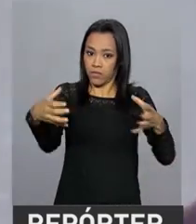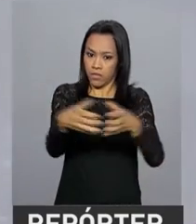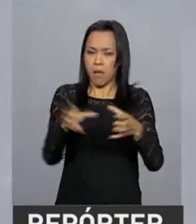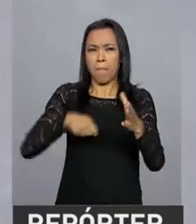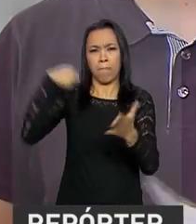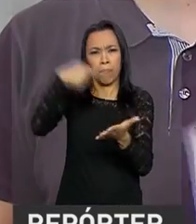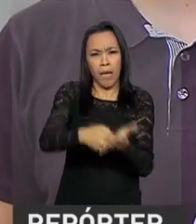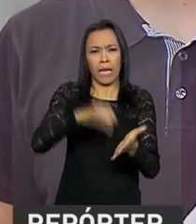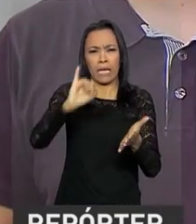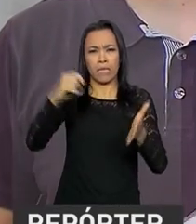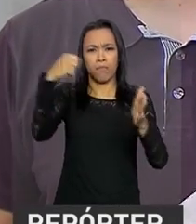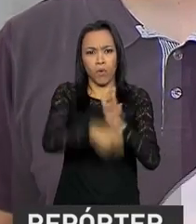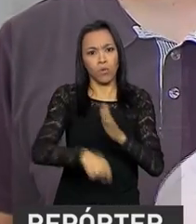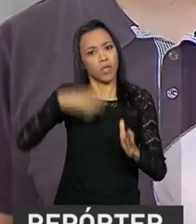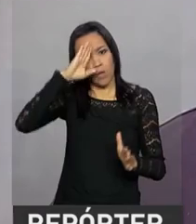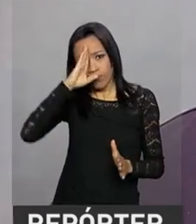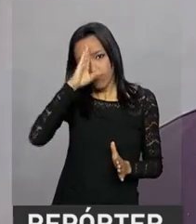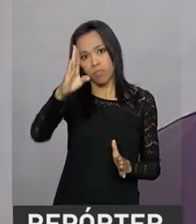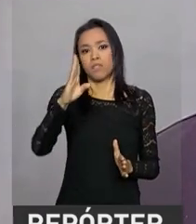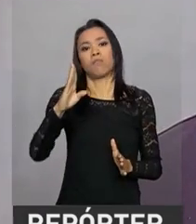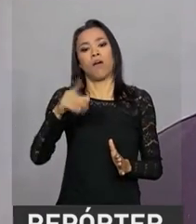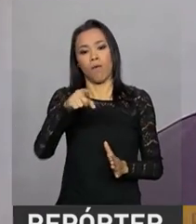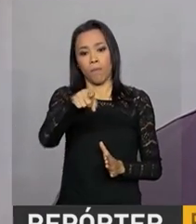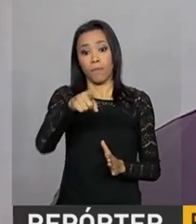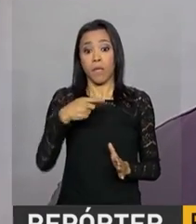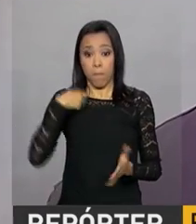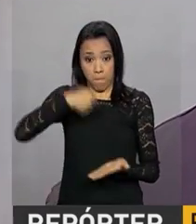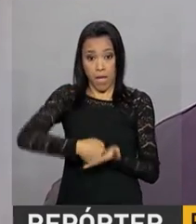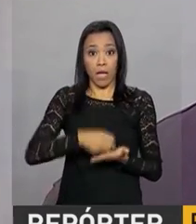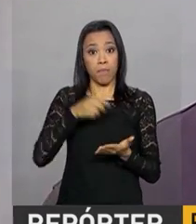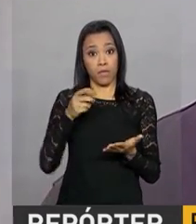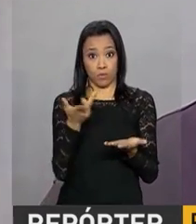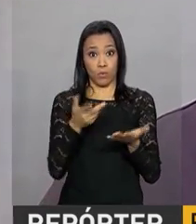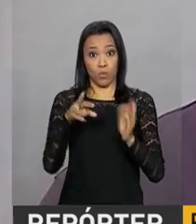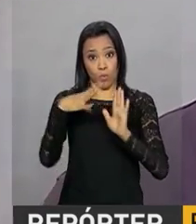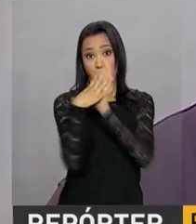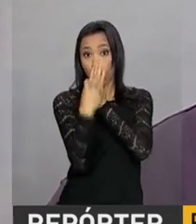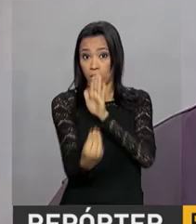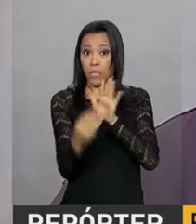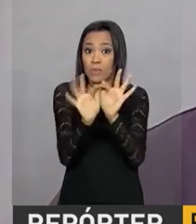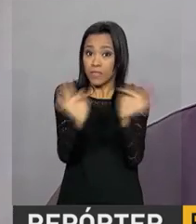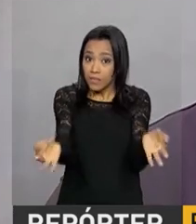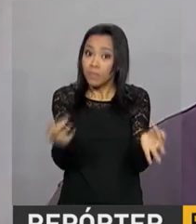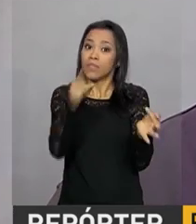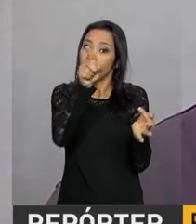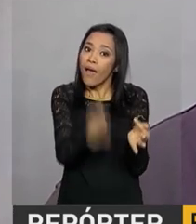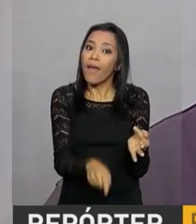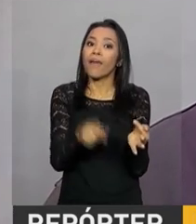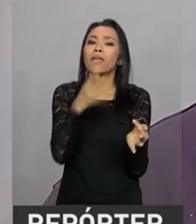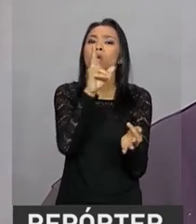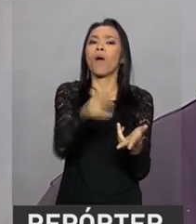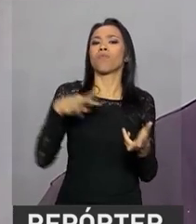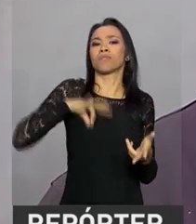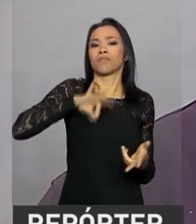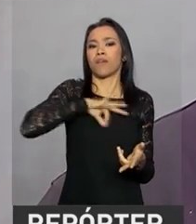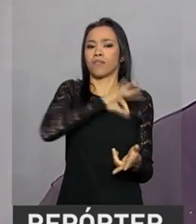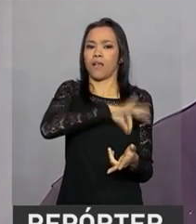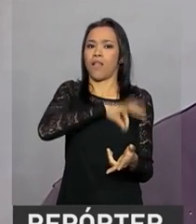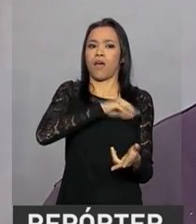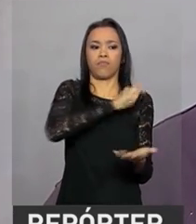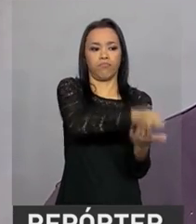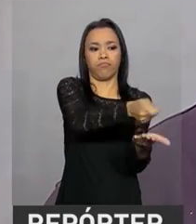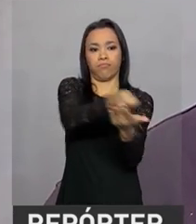tributos em dia é prioridade pagamento simples pra minha prioridade assim como pagar o salário dos funcionários porque